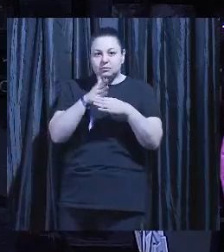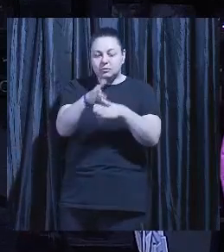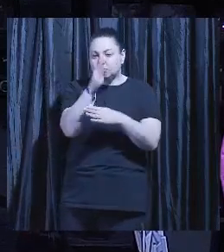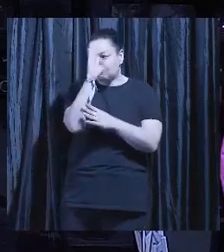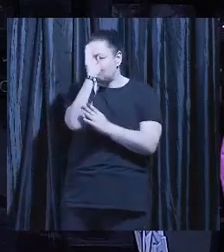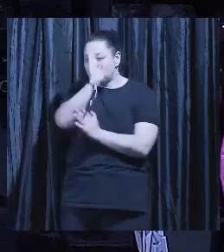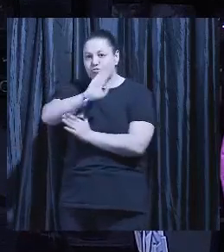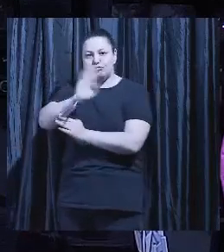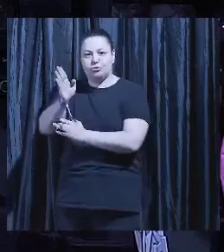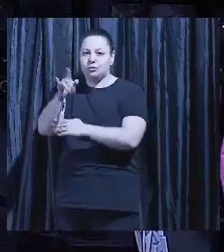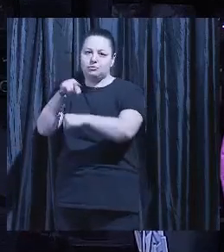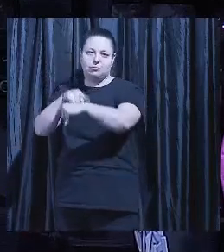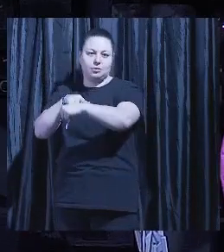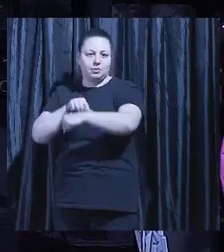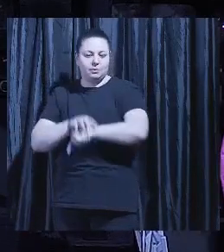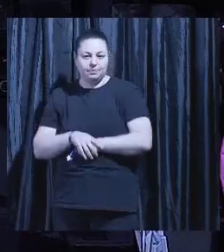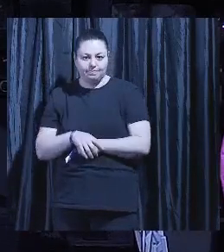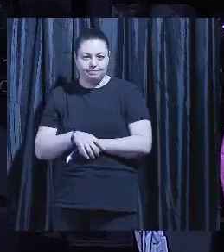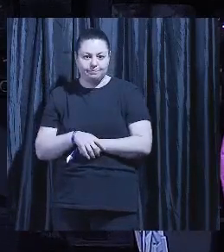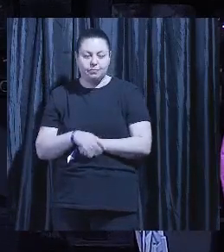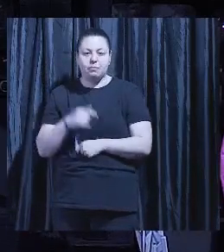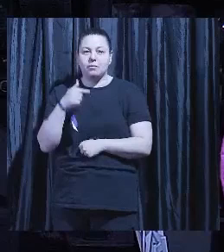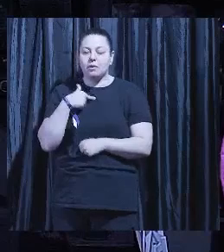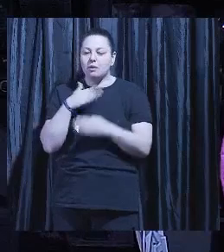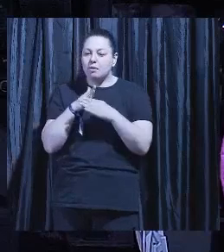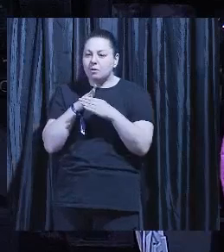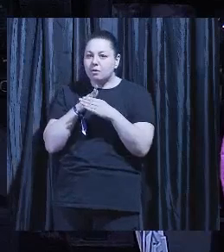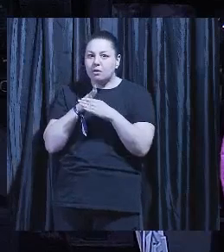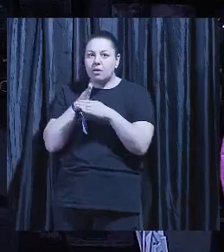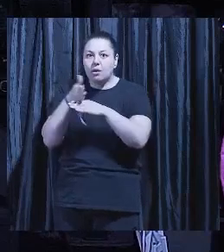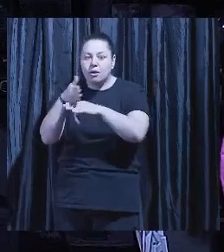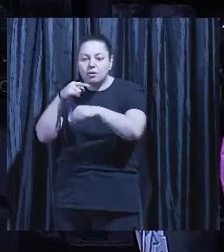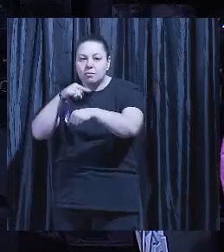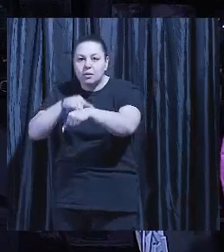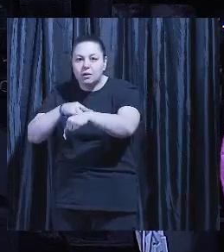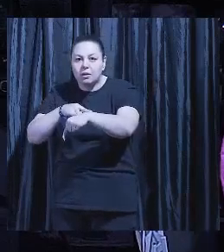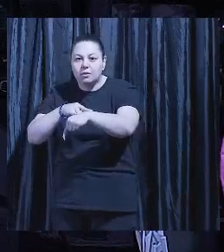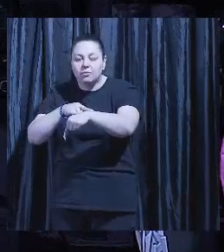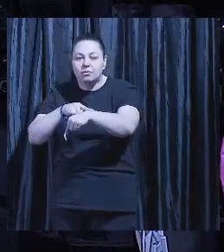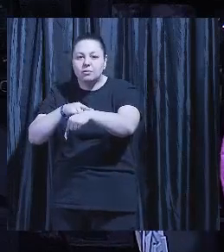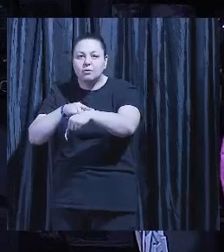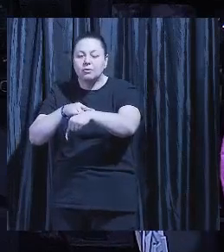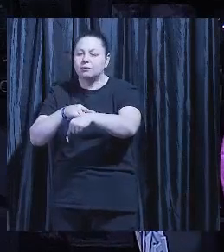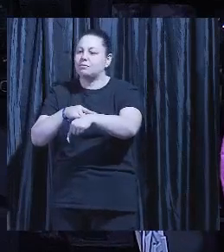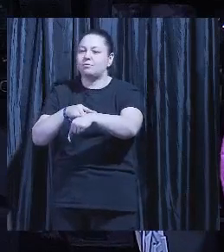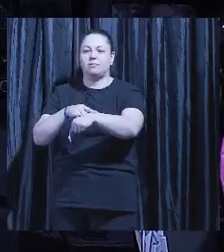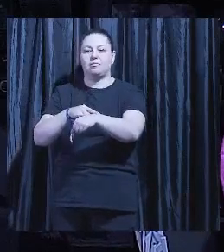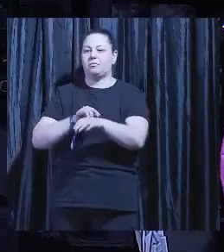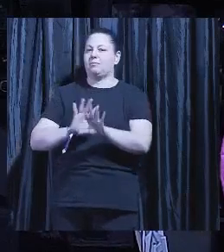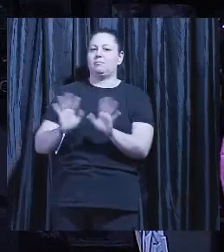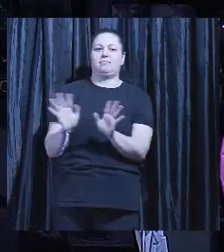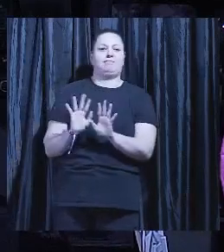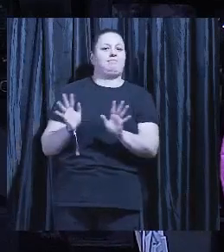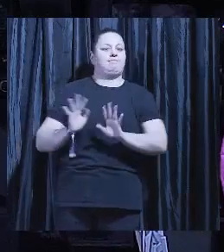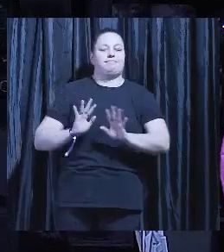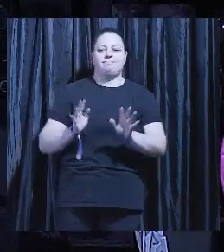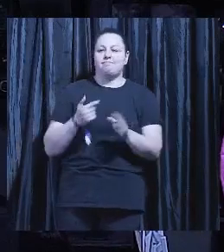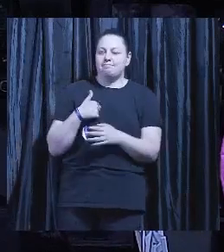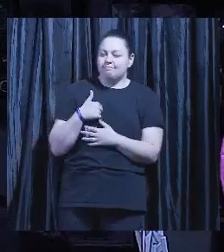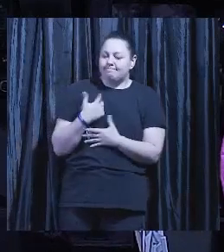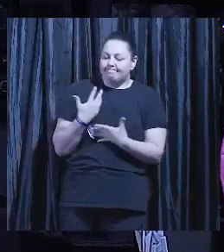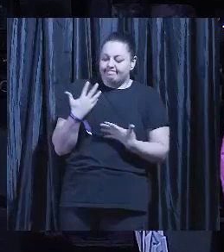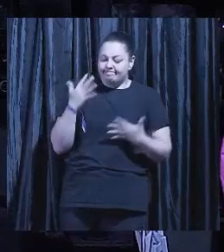banheiro. A hora que eu entro no banheiro, falei: não é possível. Virei